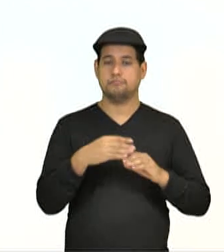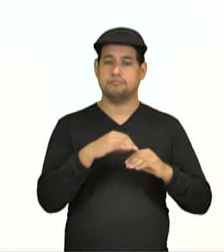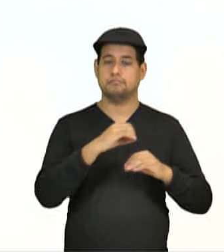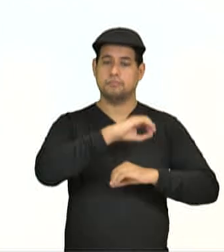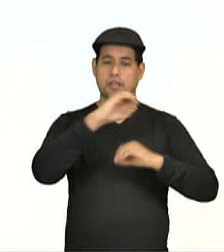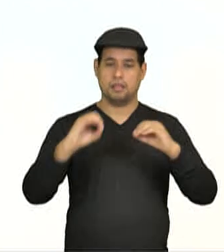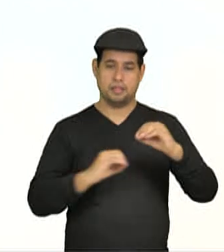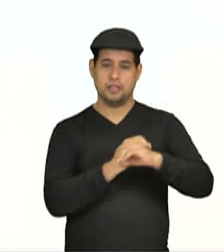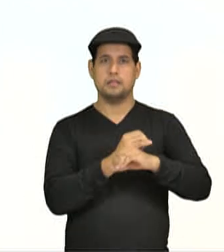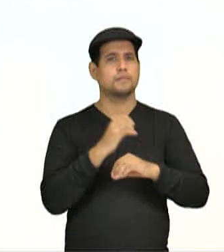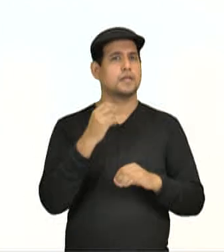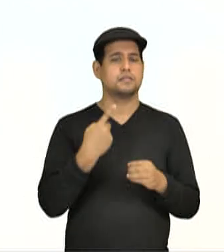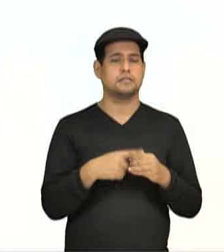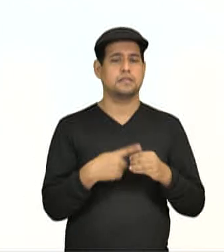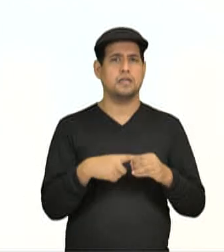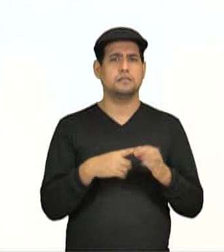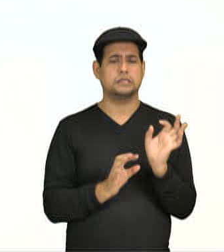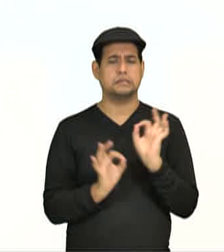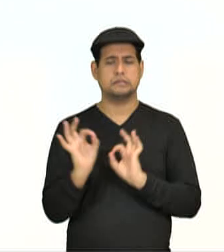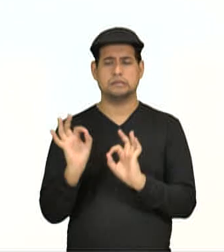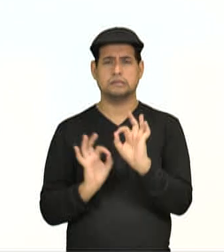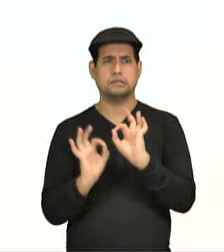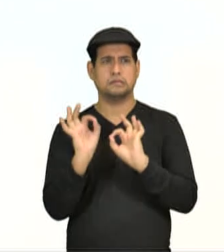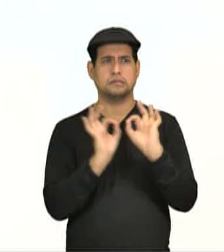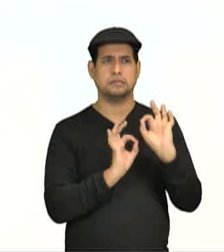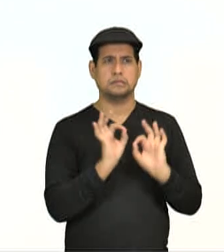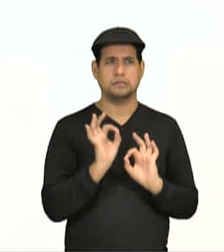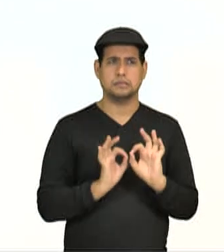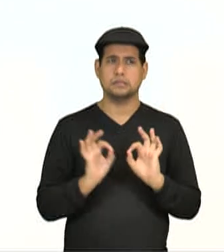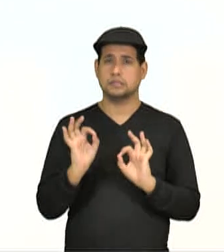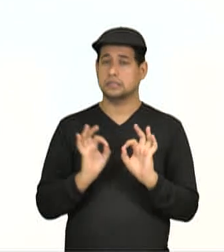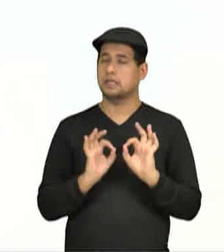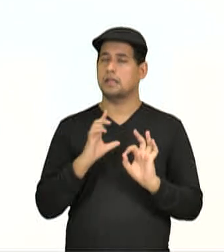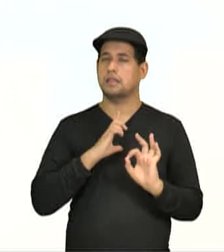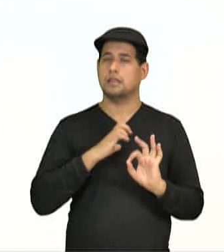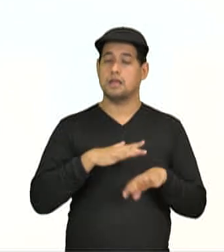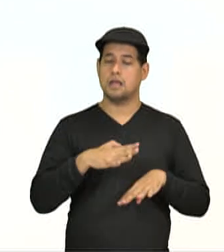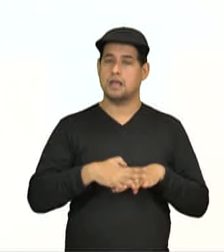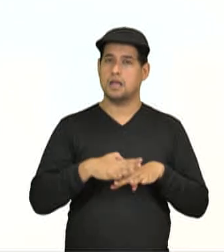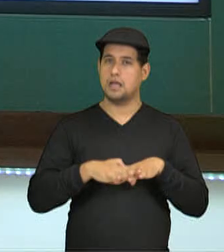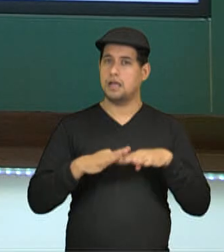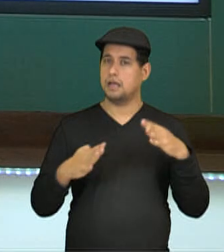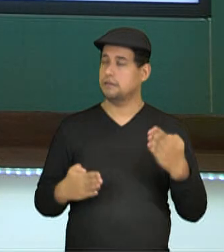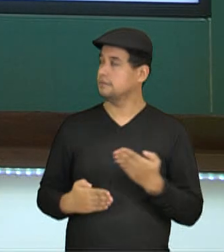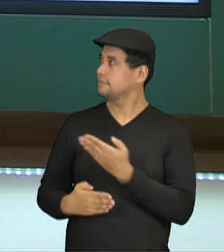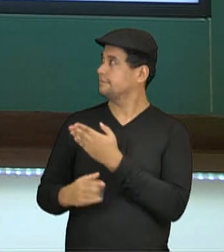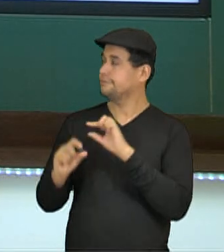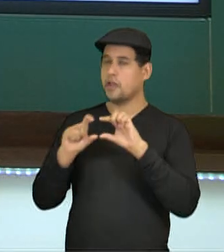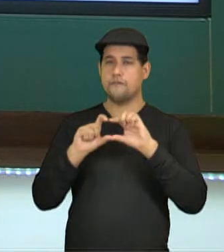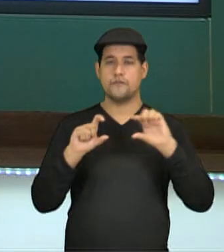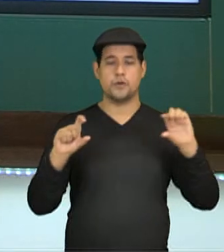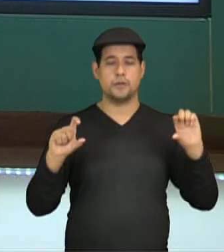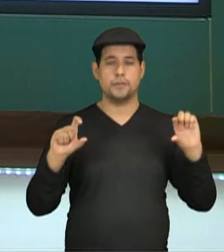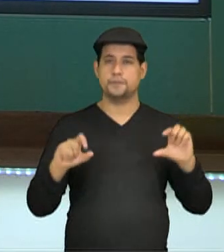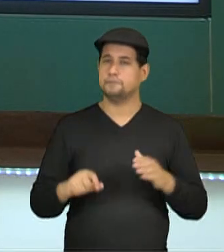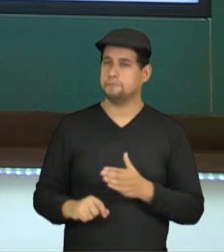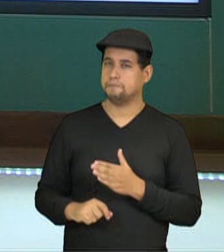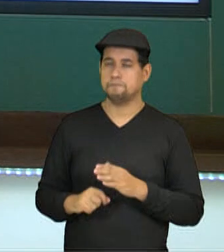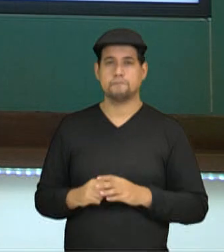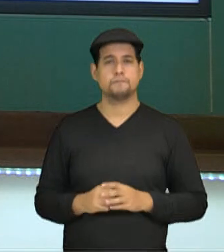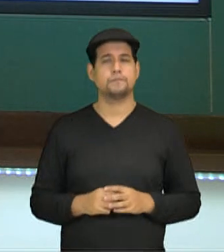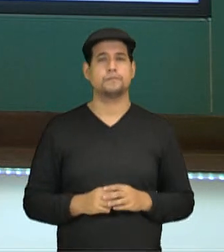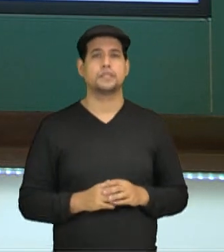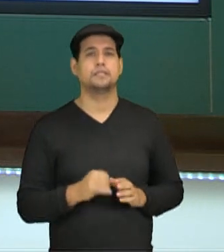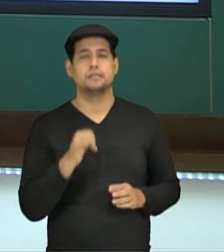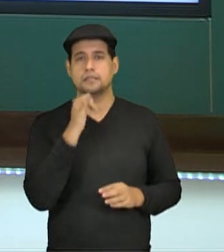uma cidade se ajustam a essa fórmula matemática, ok? Se ajustam. Vamos